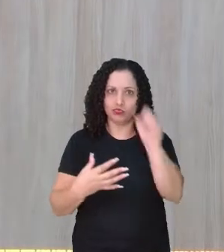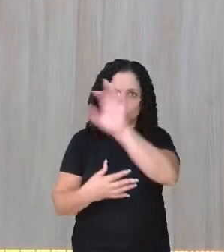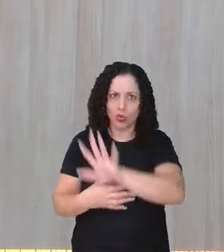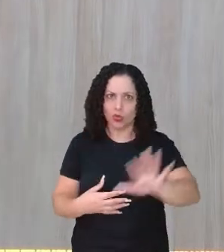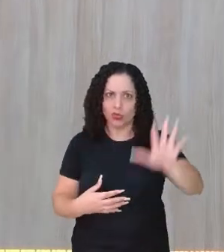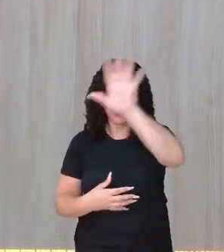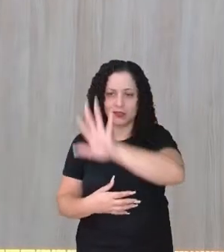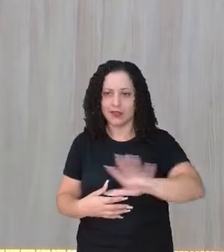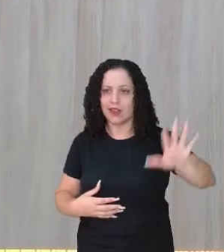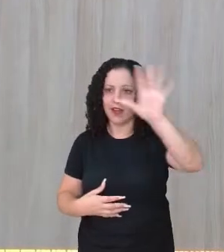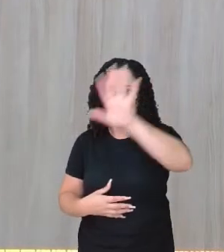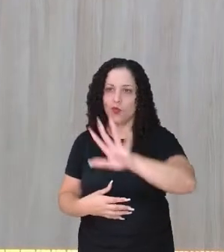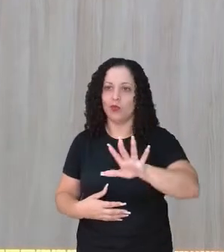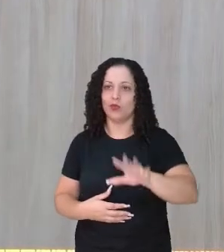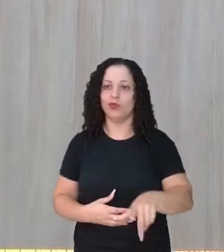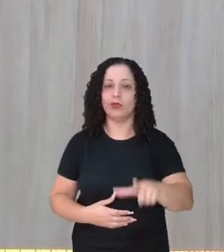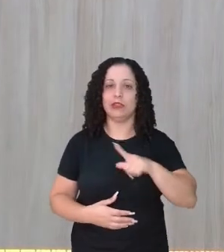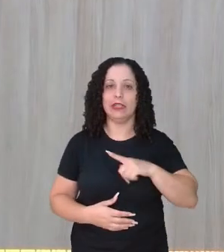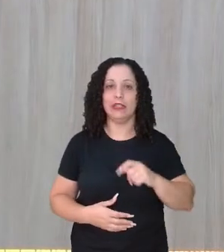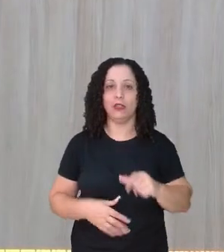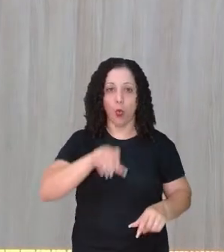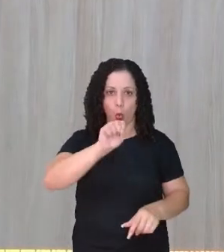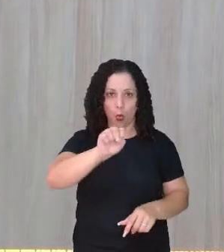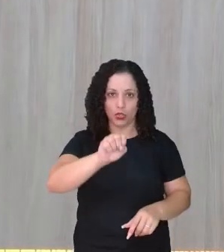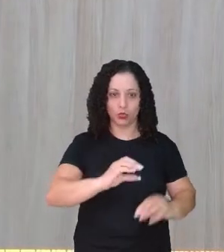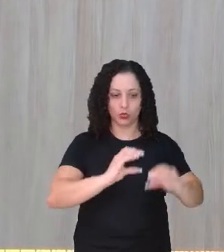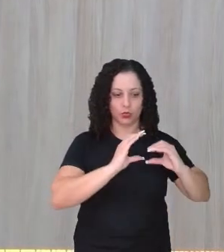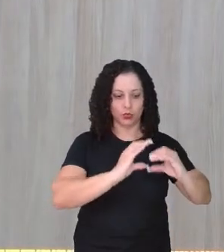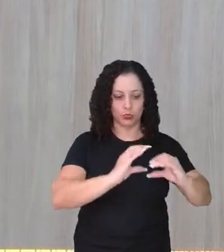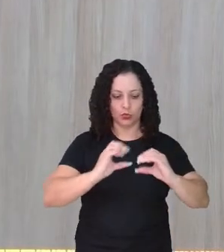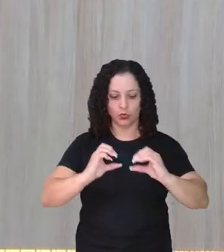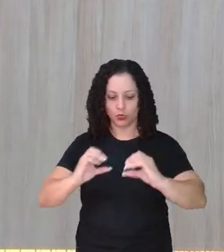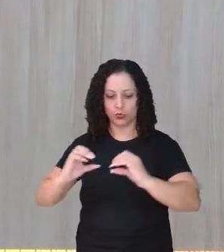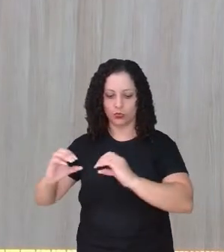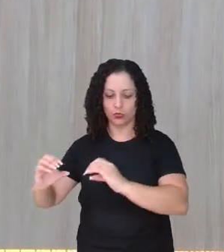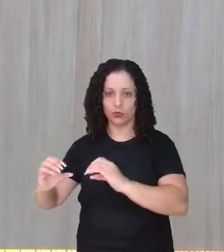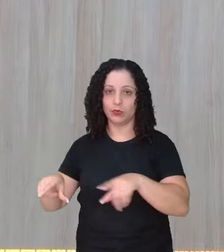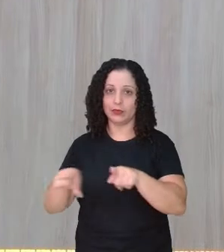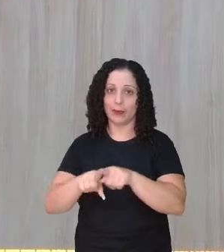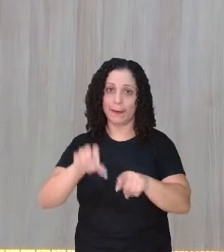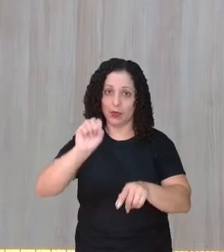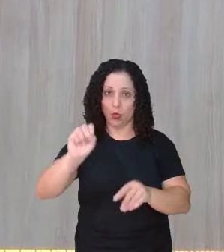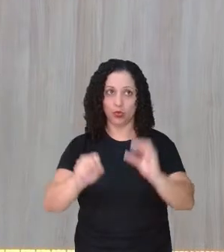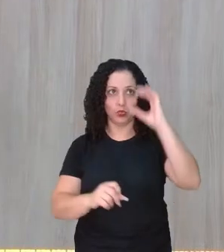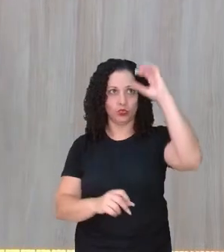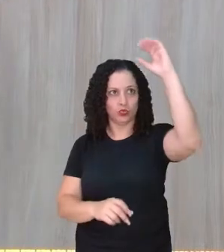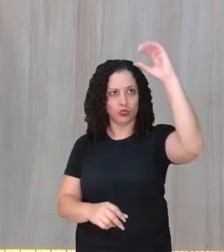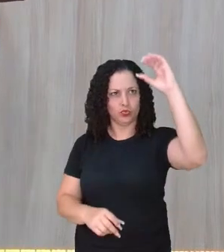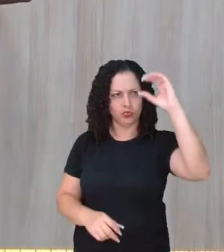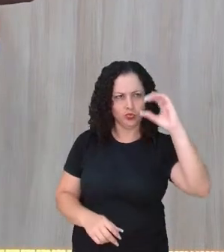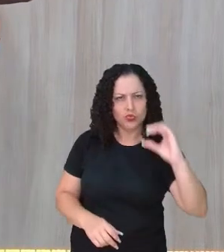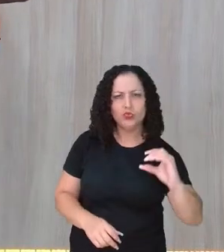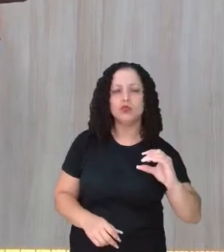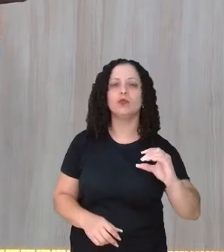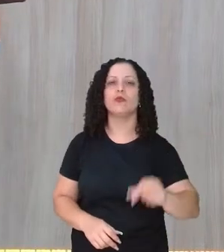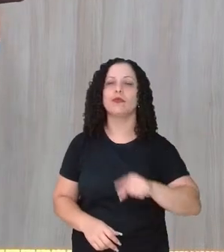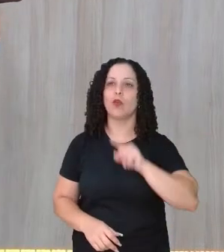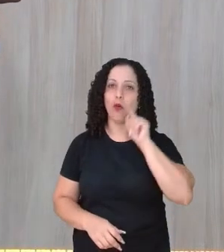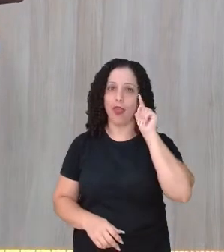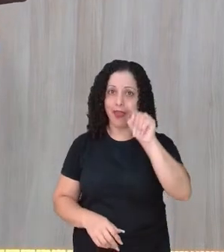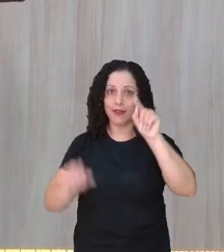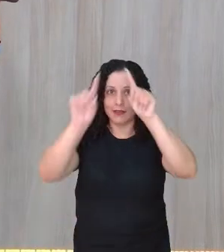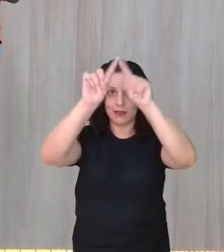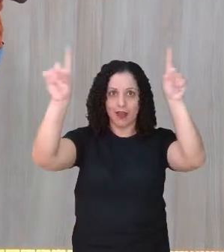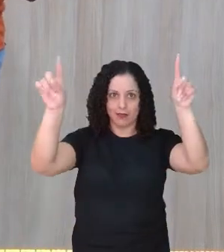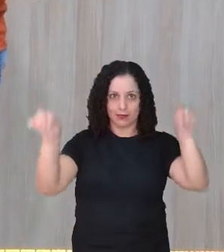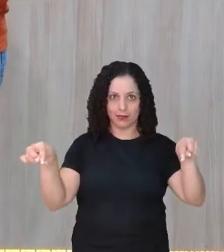8 quadradinhos no comprimento e 8 quadradinhos na largura, eu tenho, certo, que essa tabela aí,